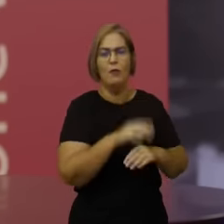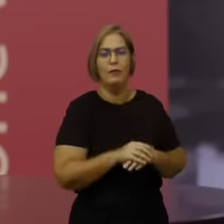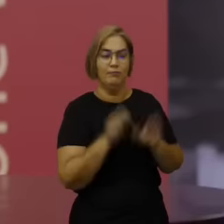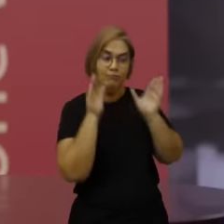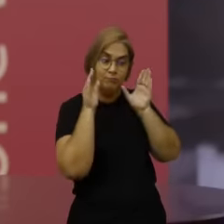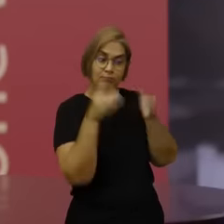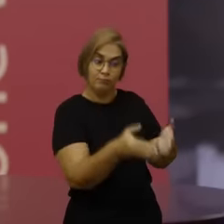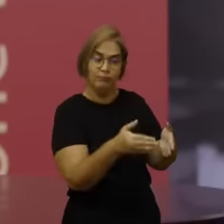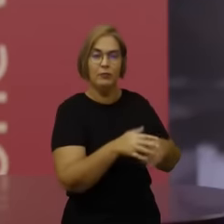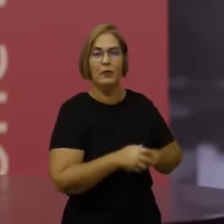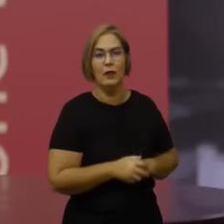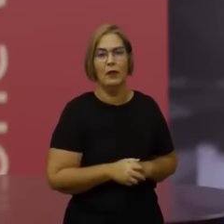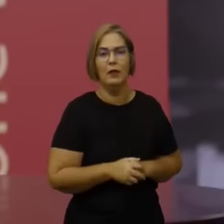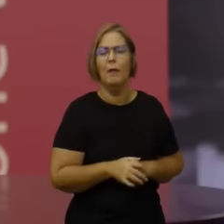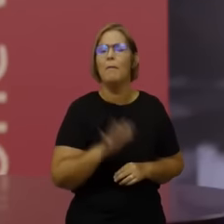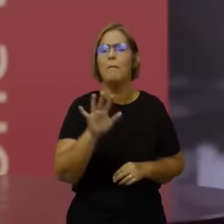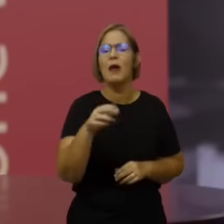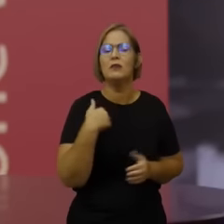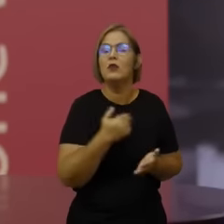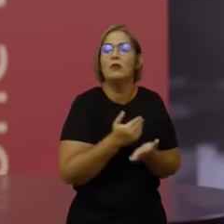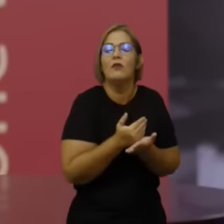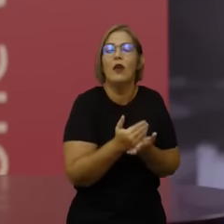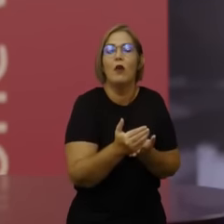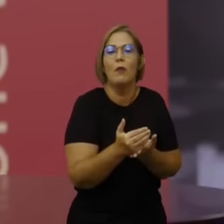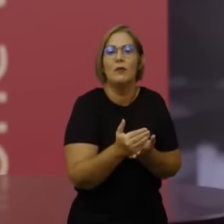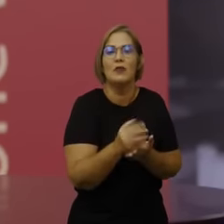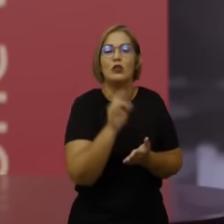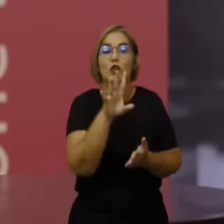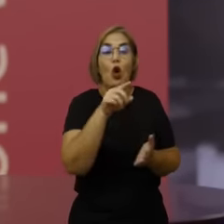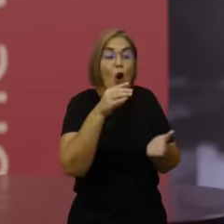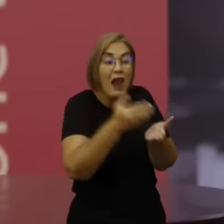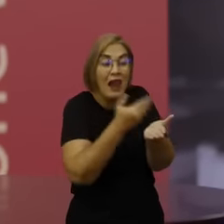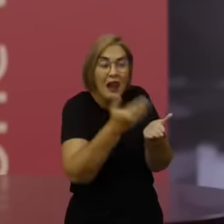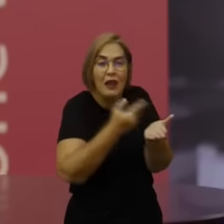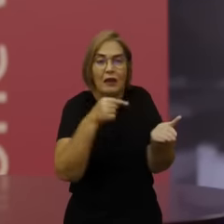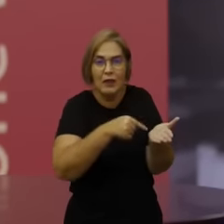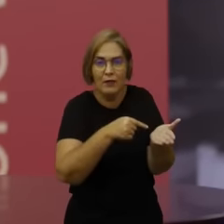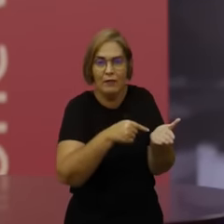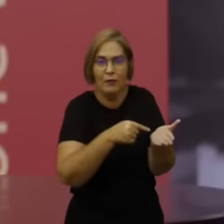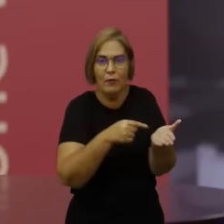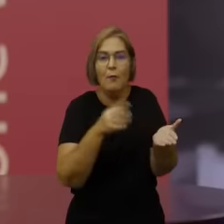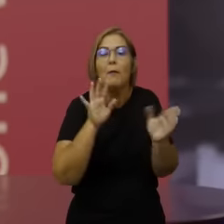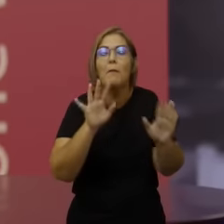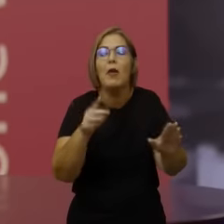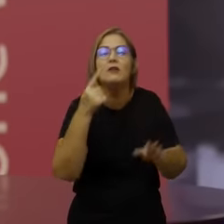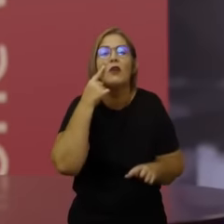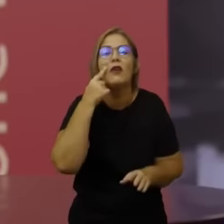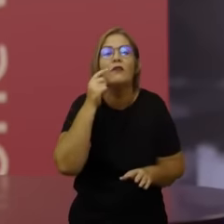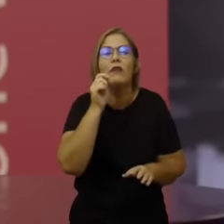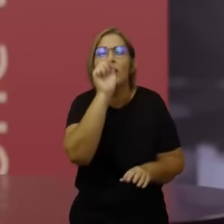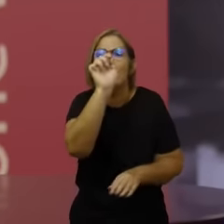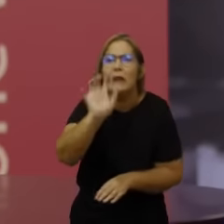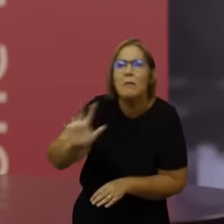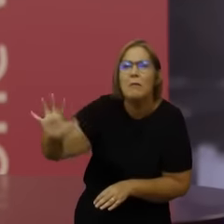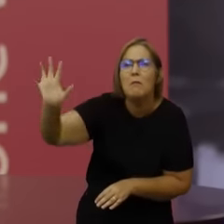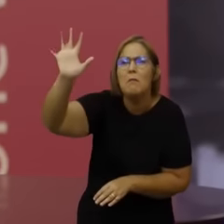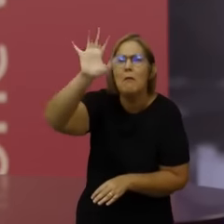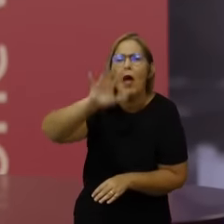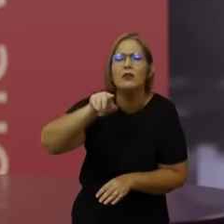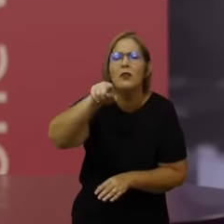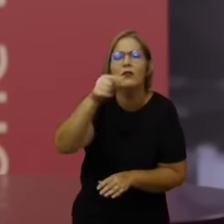começar não propriamente eh pela obra, mas vamos começar pela imagem dessa obra e por outras